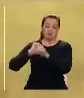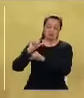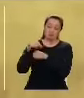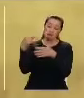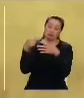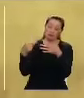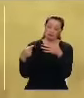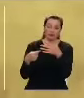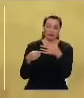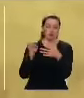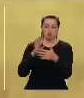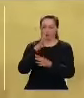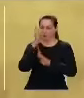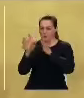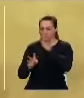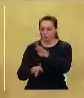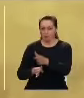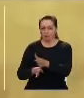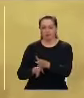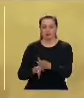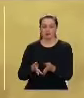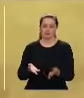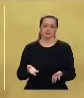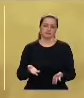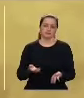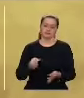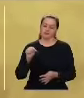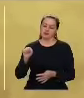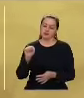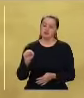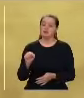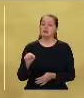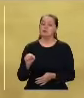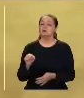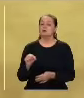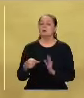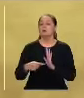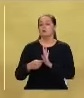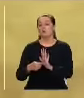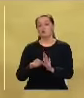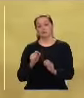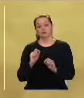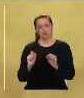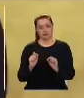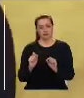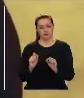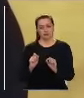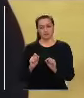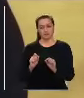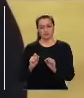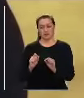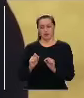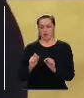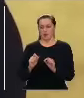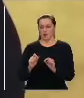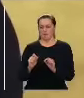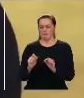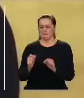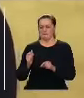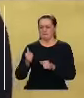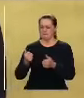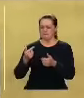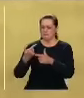Isso vai trazendo cada vez mais um abismo para a vida da